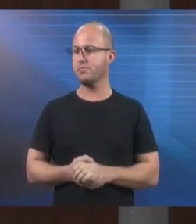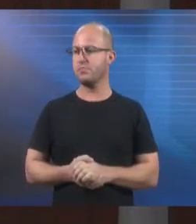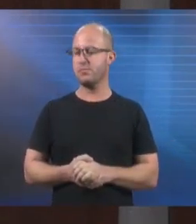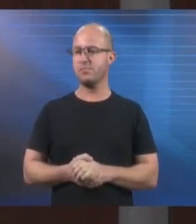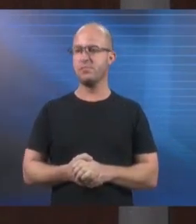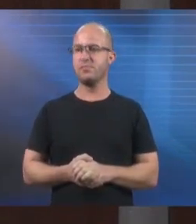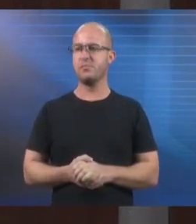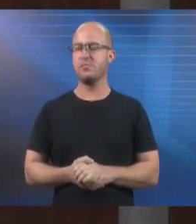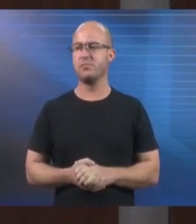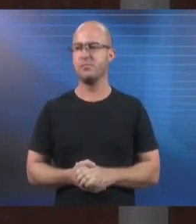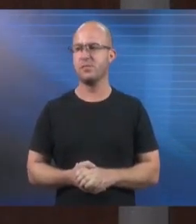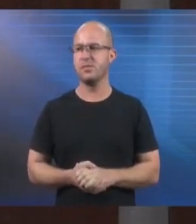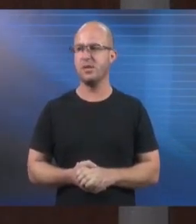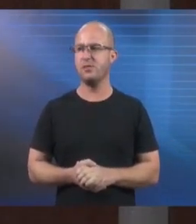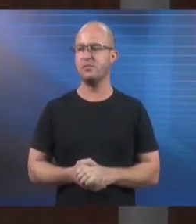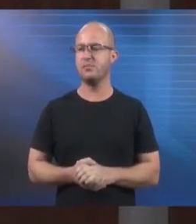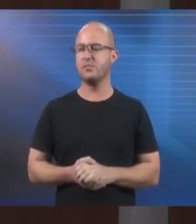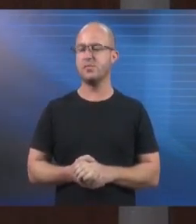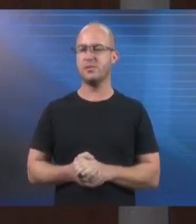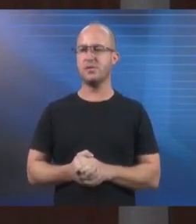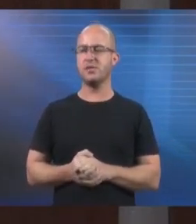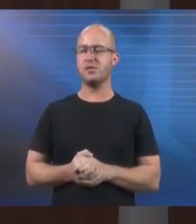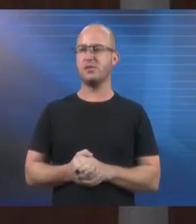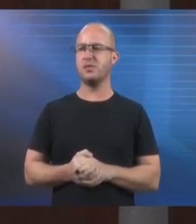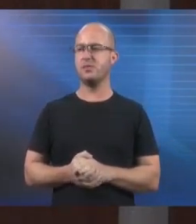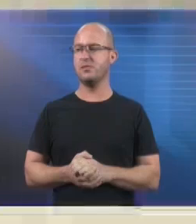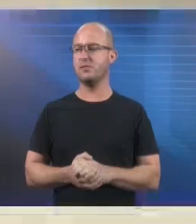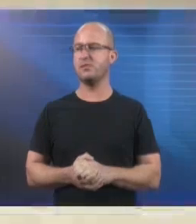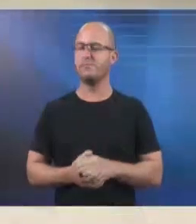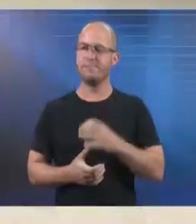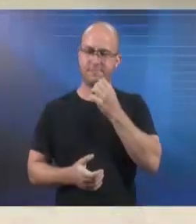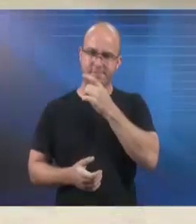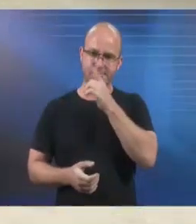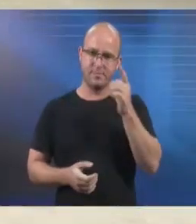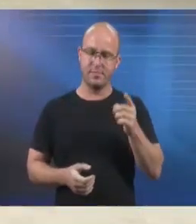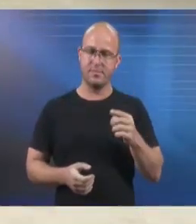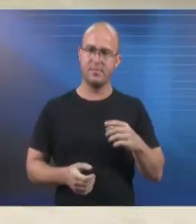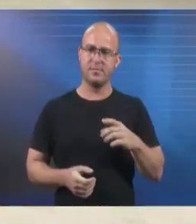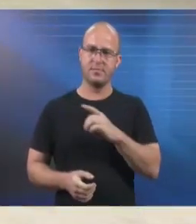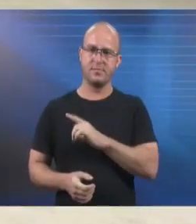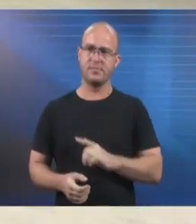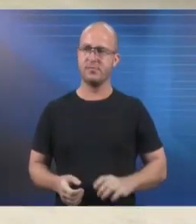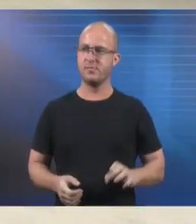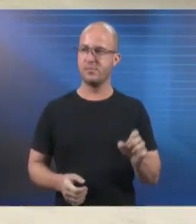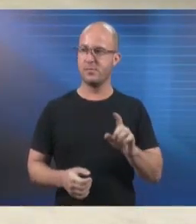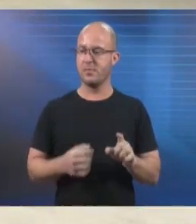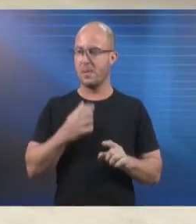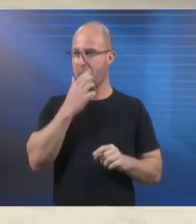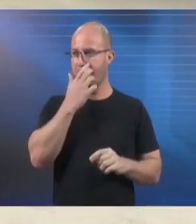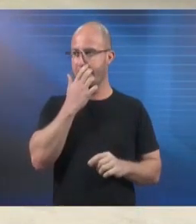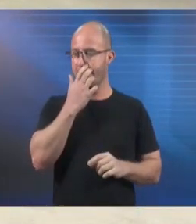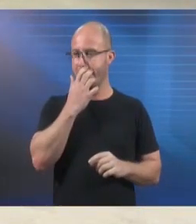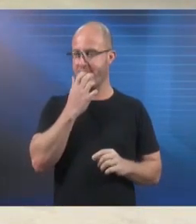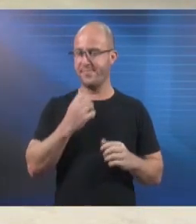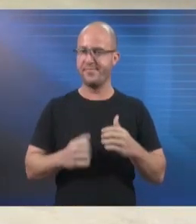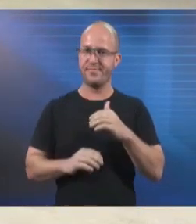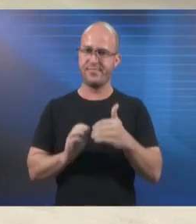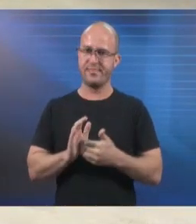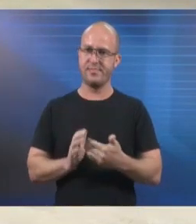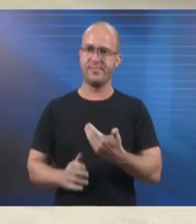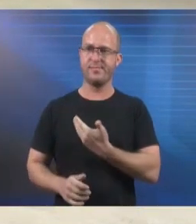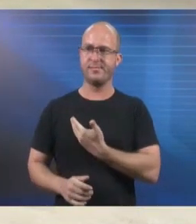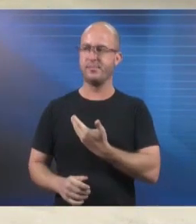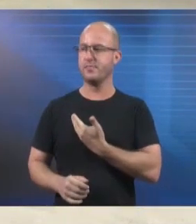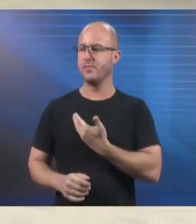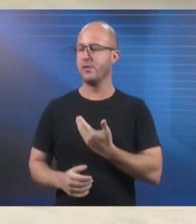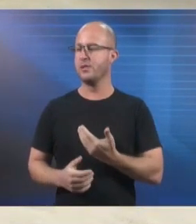deputada Cristiane vossa excelência tem a palavra Bom dia Deputado zequiel Ferreira Presidente desta casa a todos os colegas e a todos